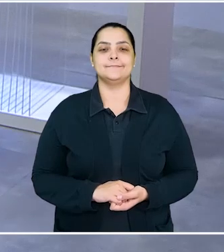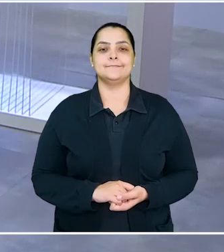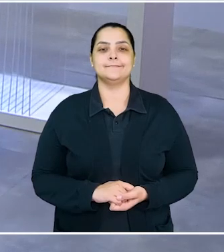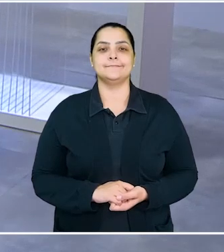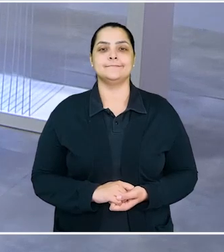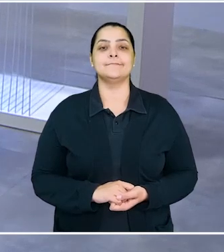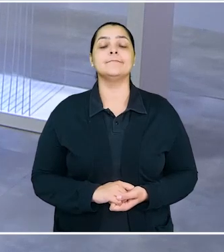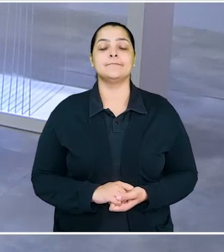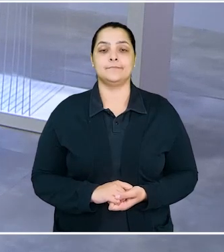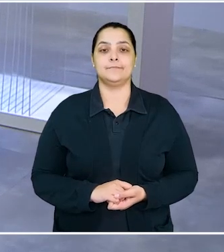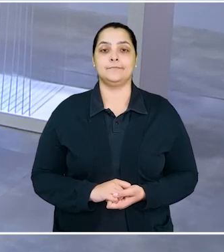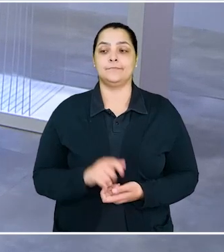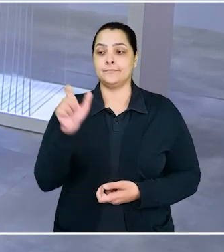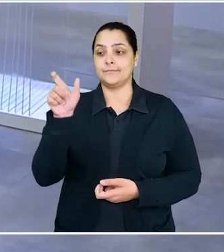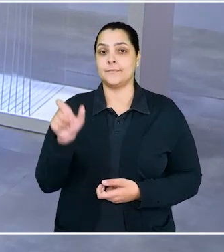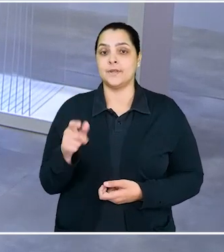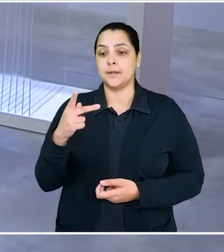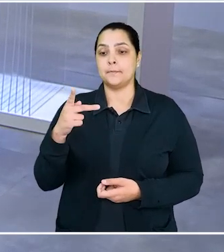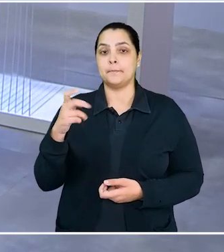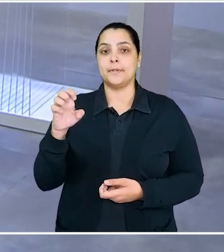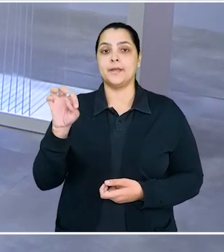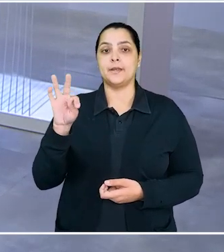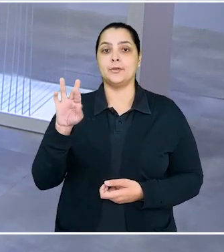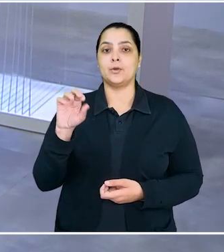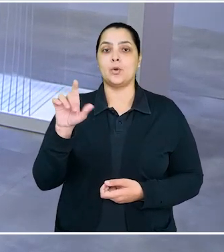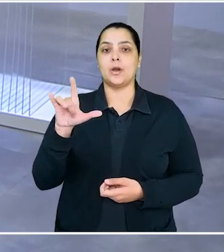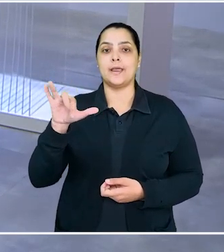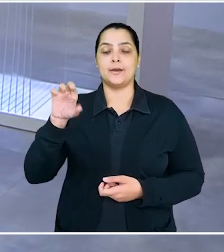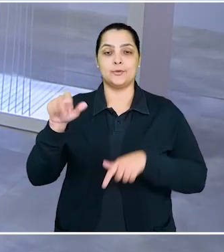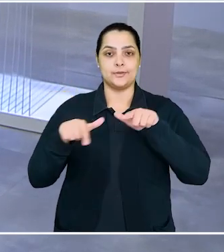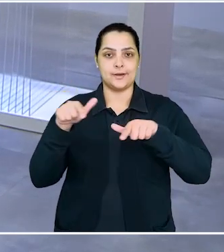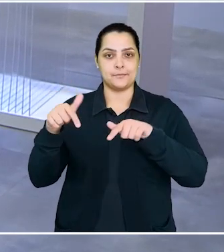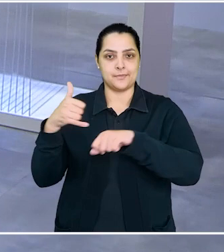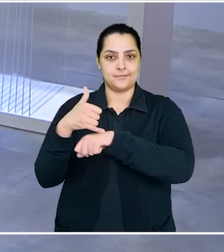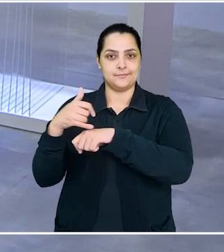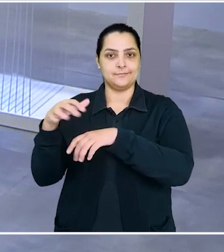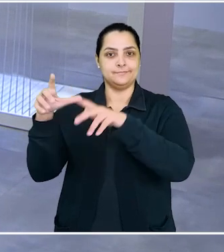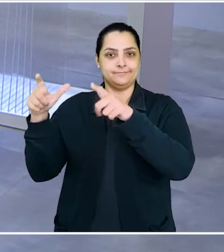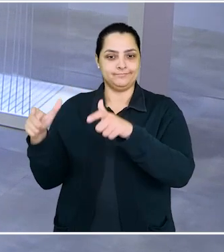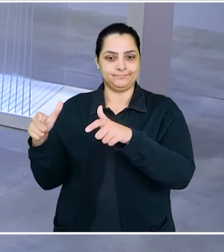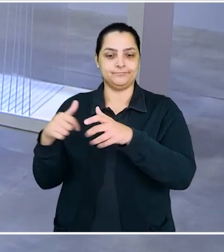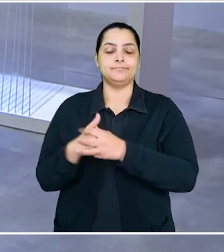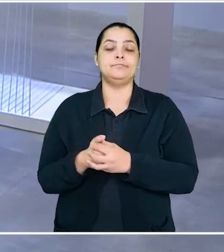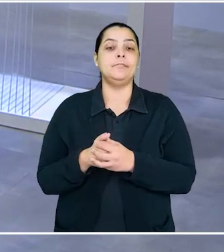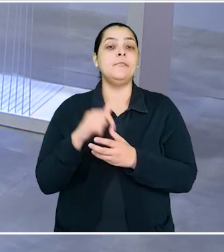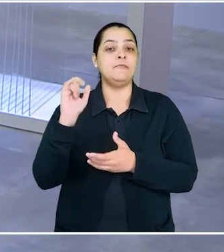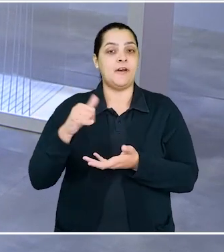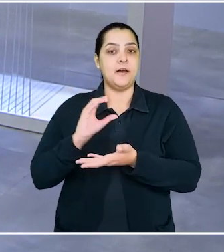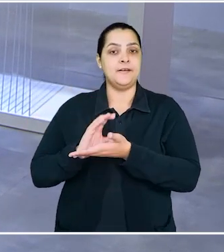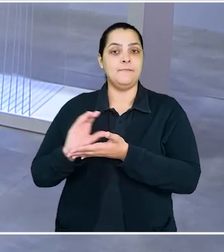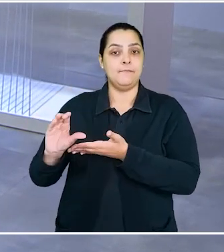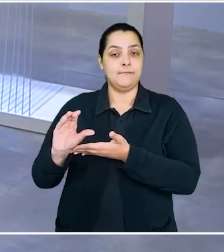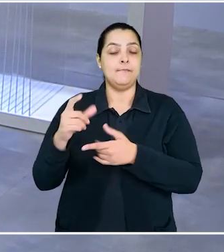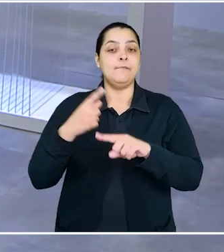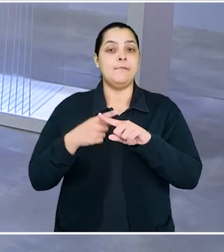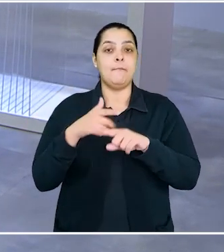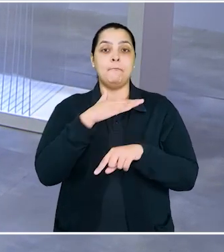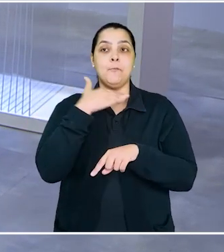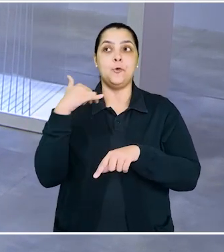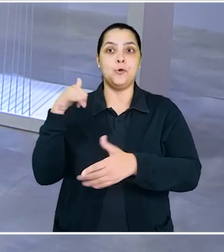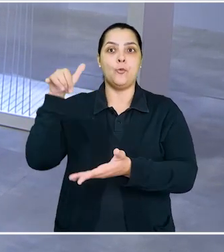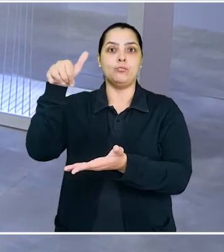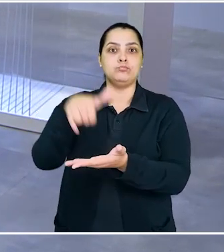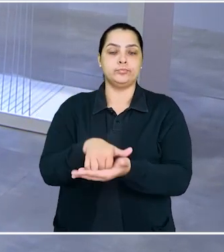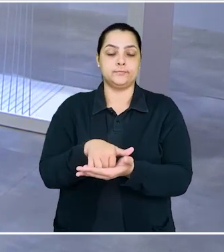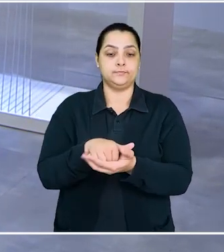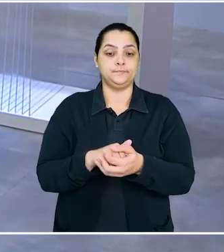A viúva de um petroleiro morto em acidente aéreo vai receber R$ 200 mil de indenização. Para a seção 2 de dissídios individuais, o fato